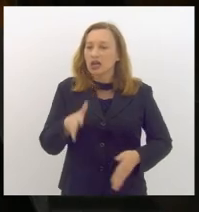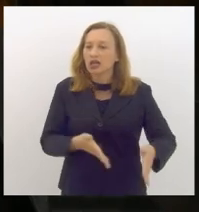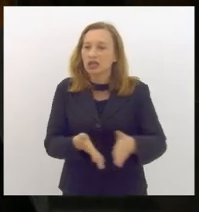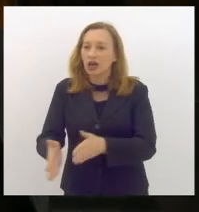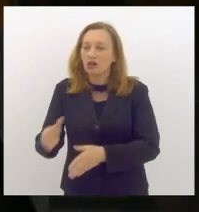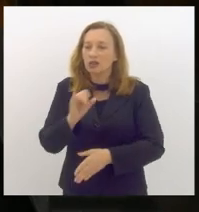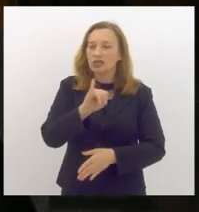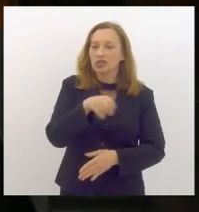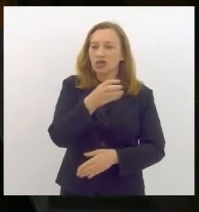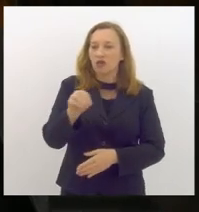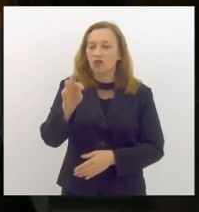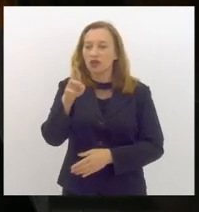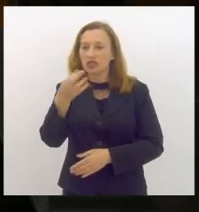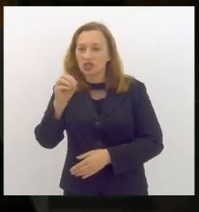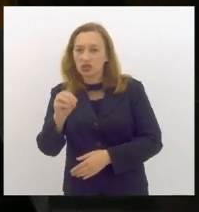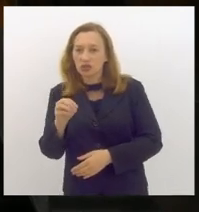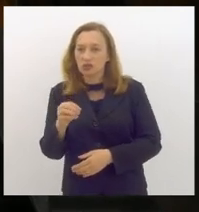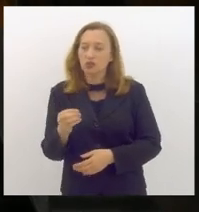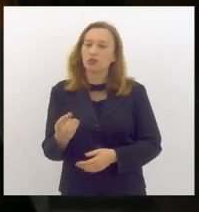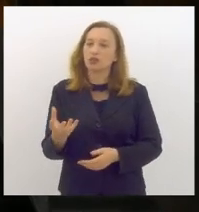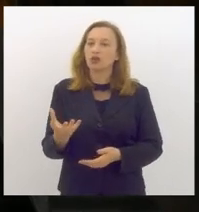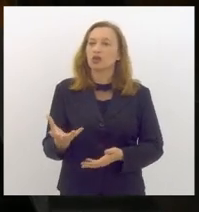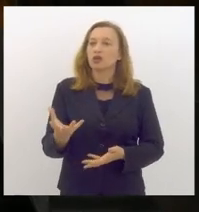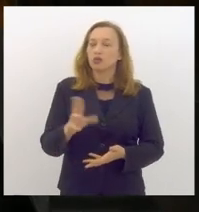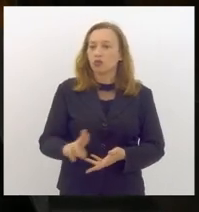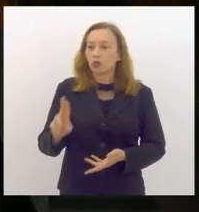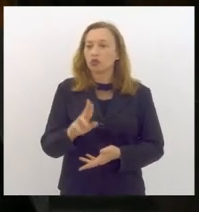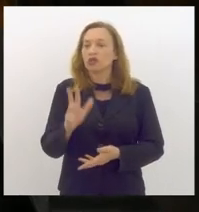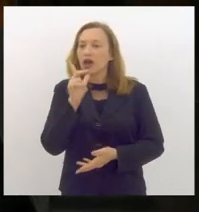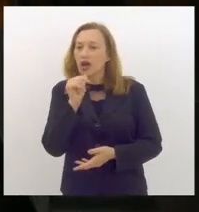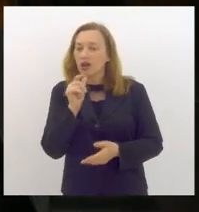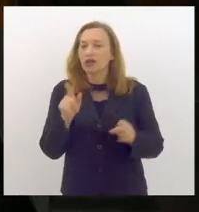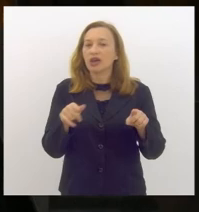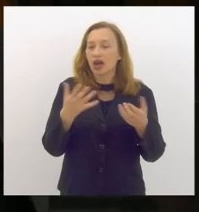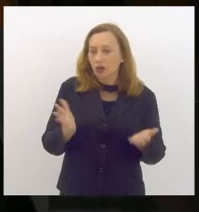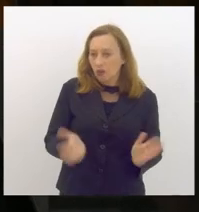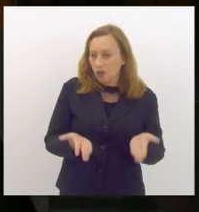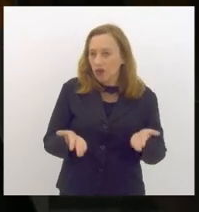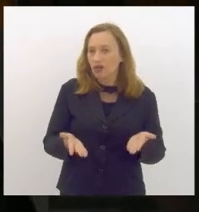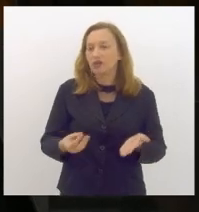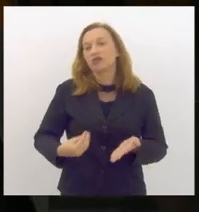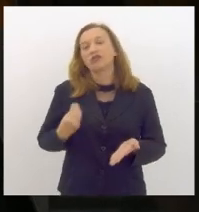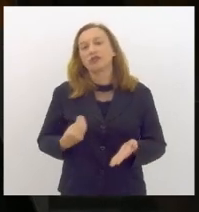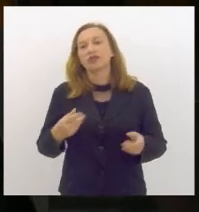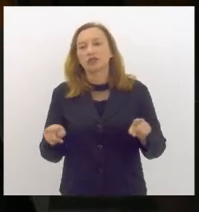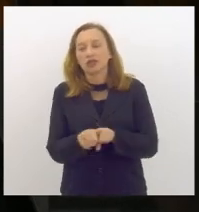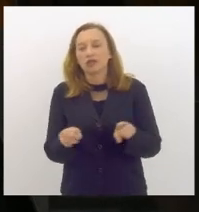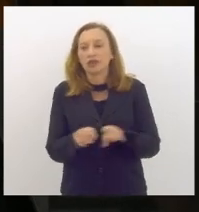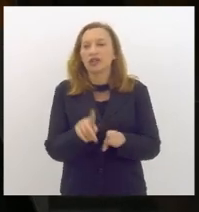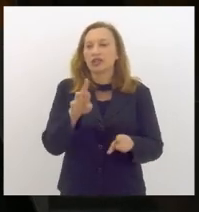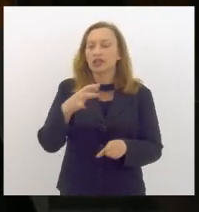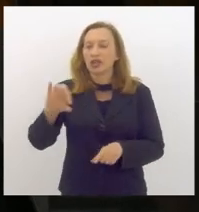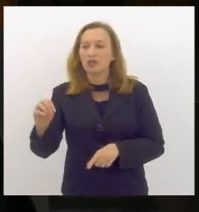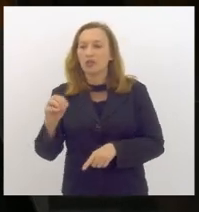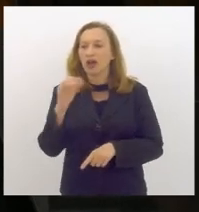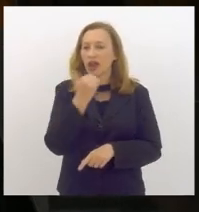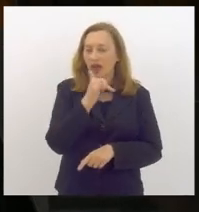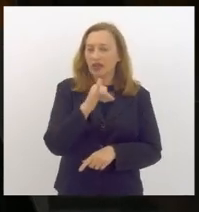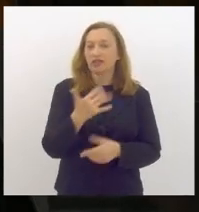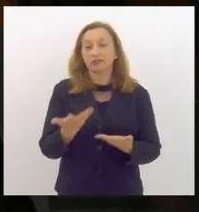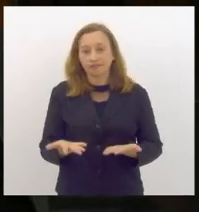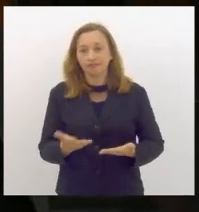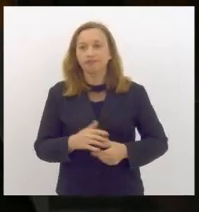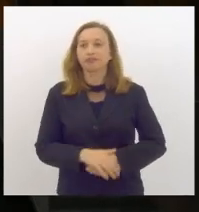se apropria da água e agora tem que conviver também com essas termoelétricas flutuantes. A gente tem